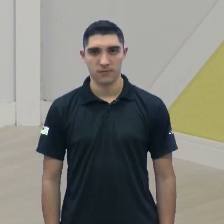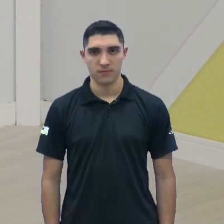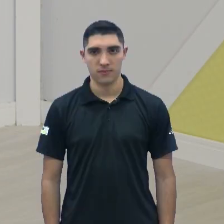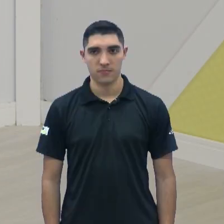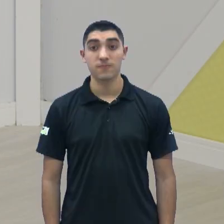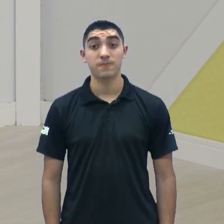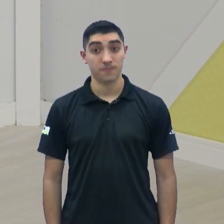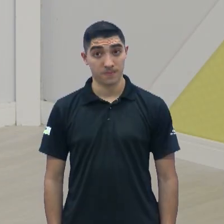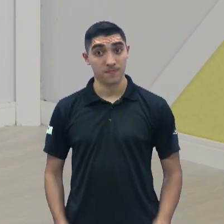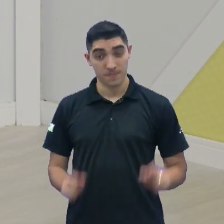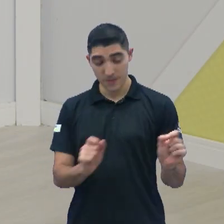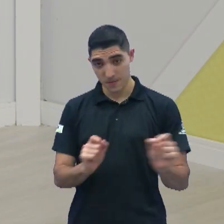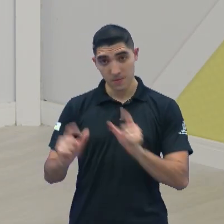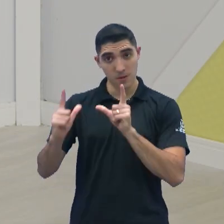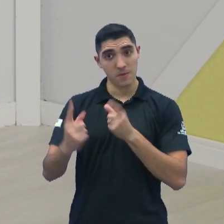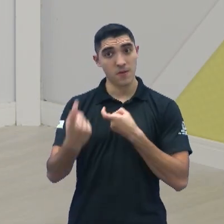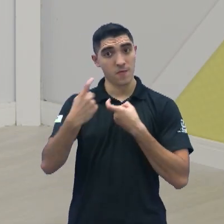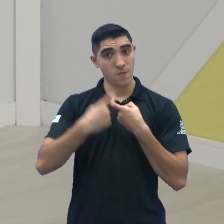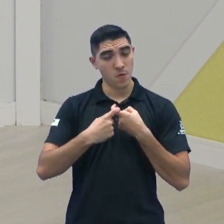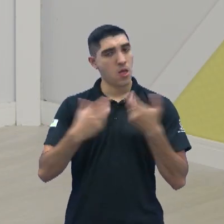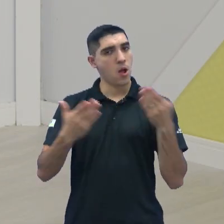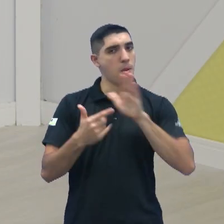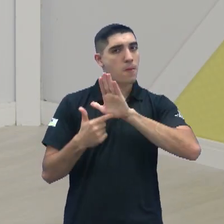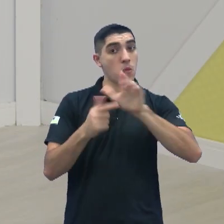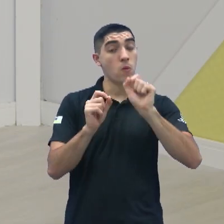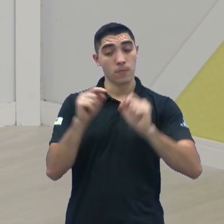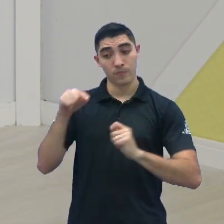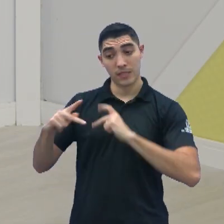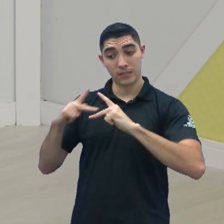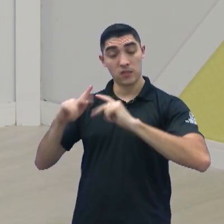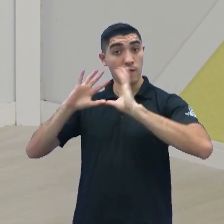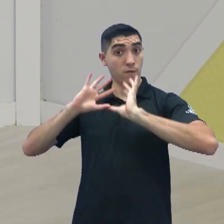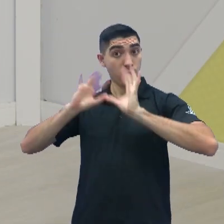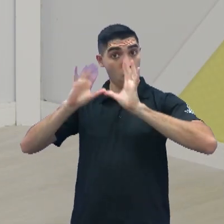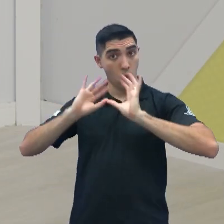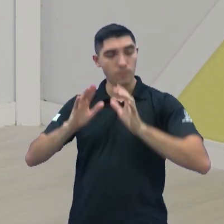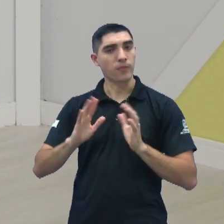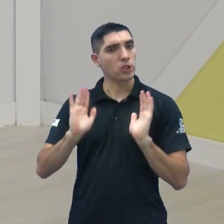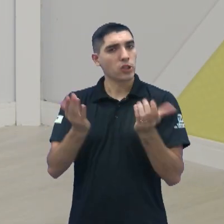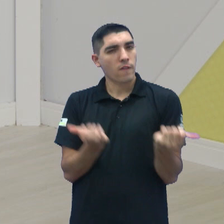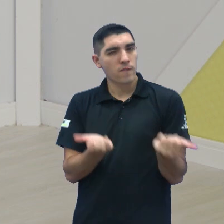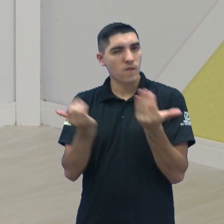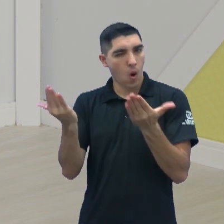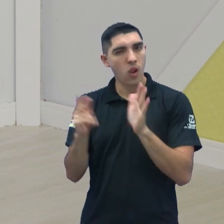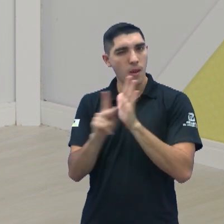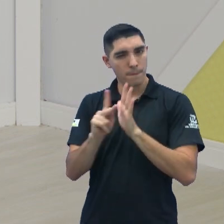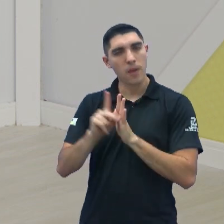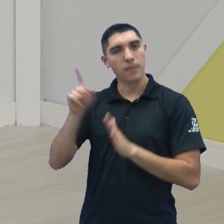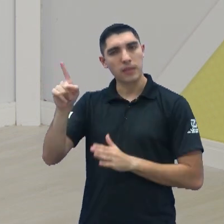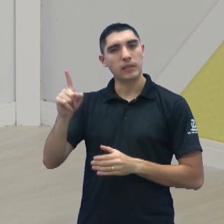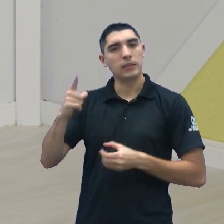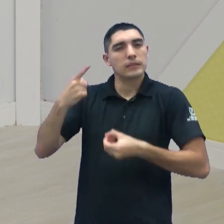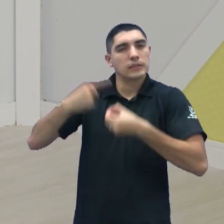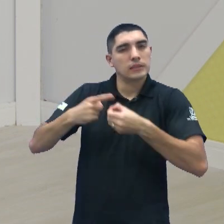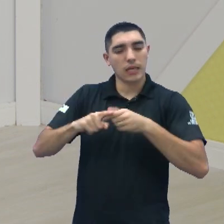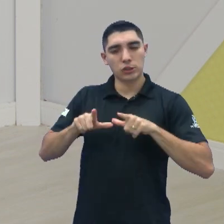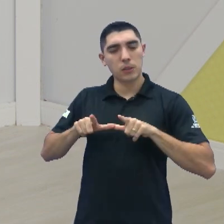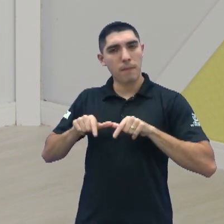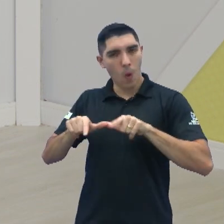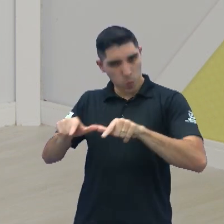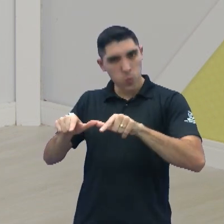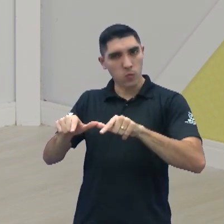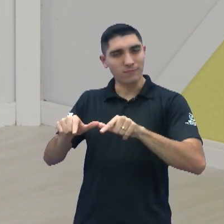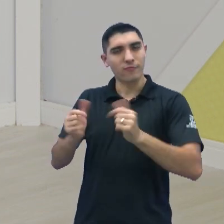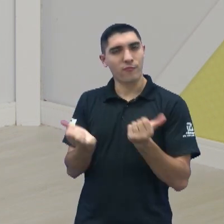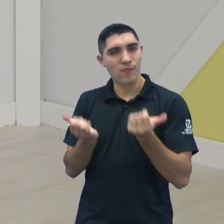Muito bem, de volta com a Hora do Esporte, agora falando de vôlei. O São José foi até o ginásio Paulo Scaff, lá em Bauru, na última sexta-feira,